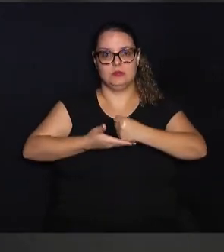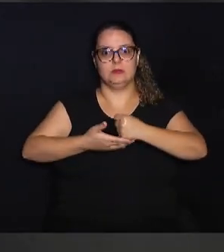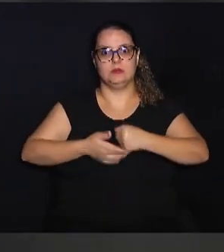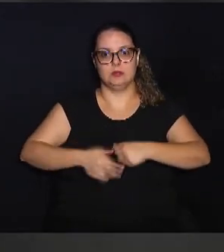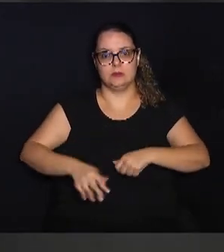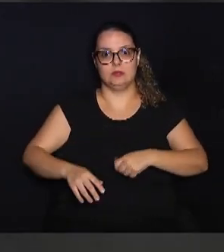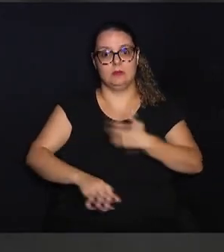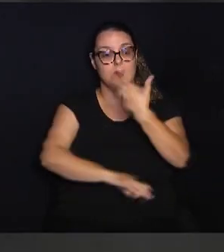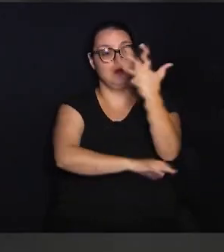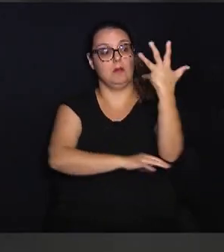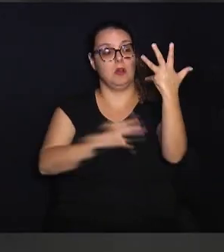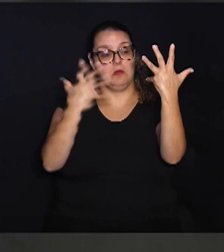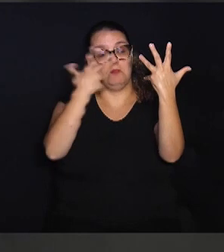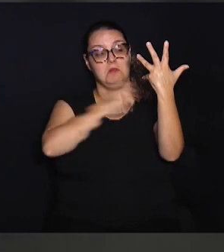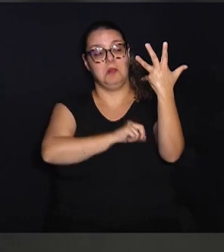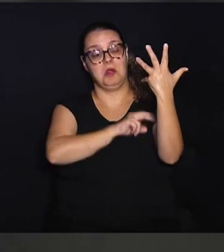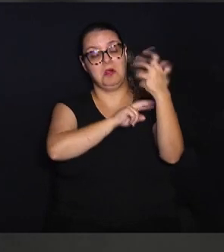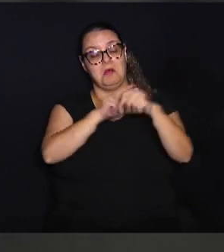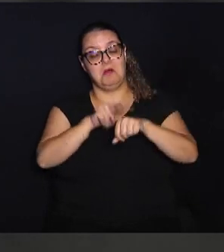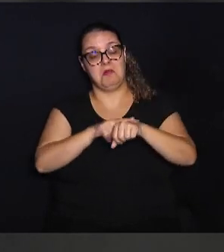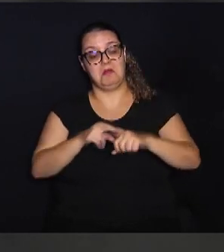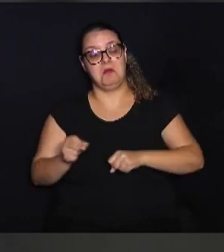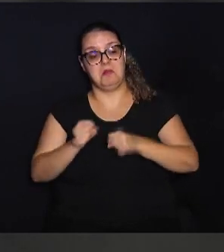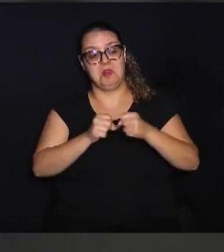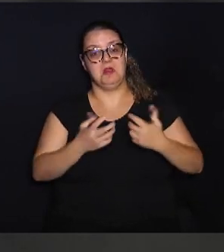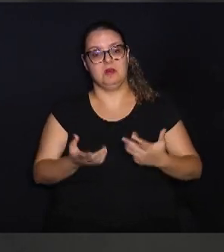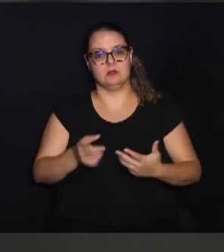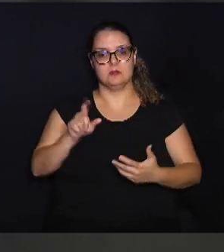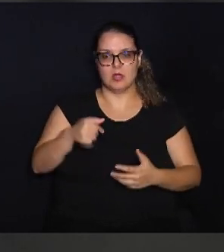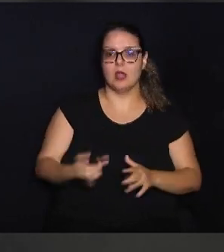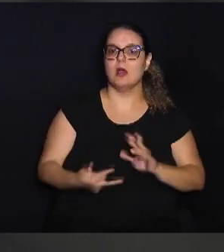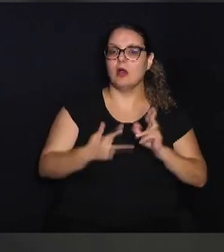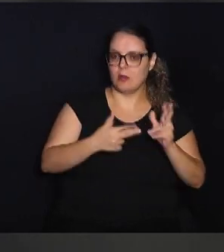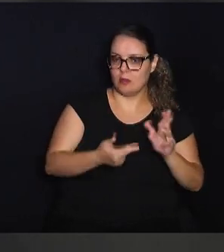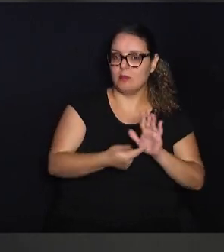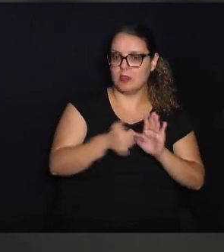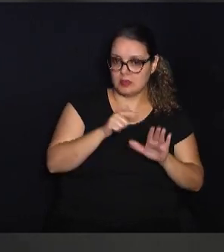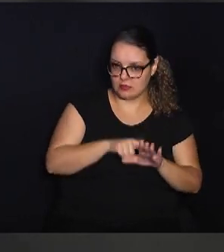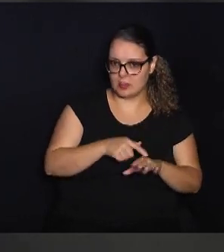verde, frondosa, bonita, poderosa, é cada município que